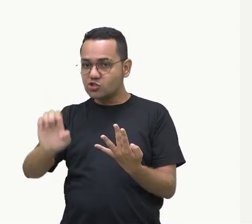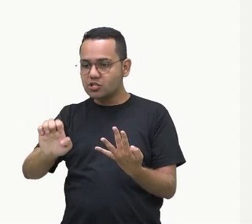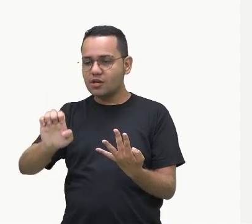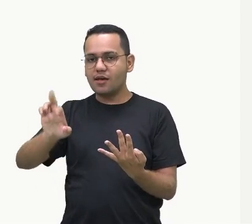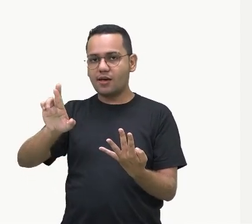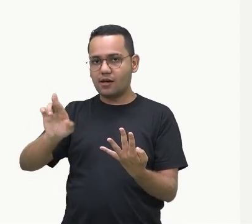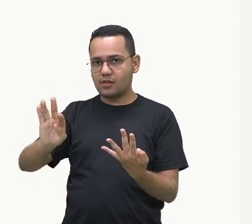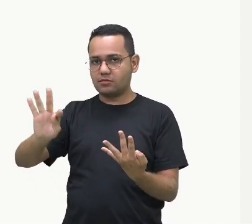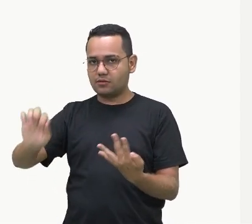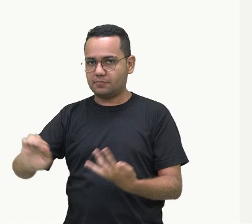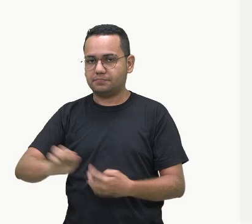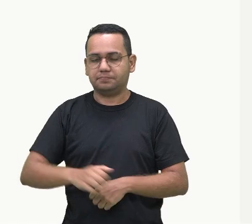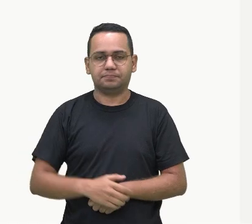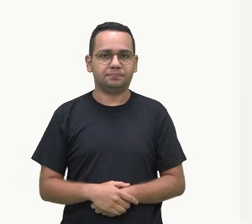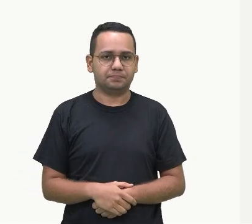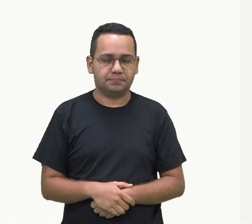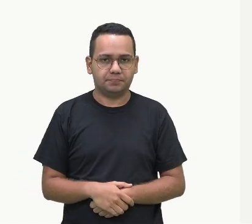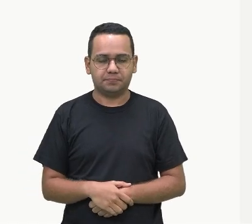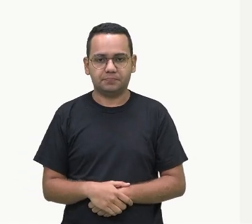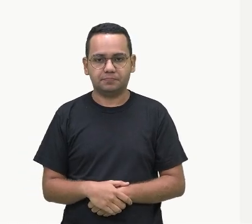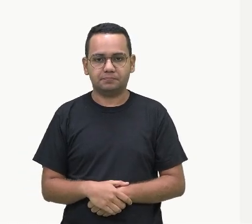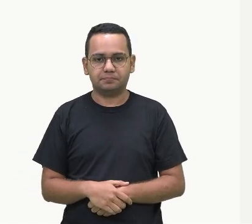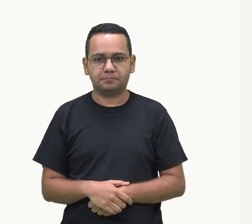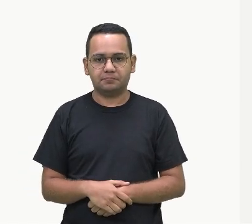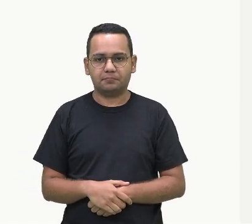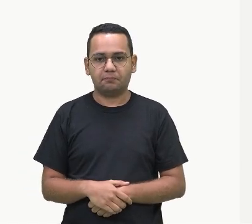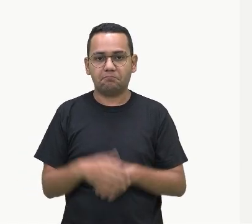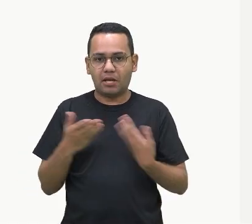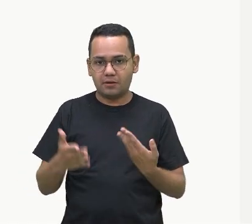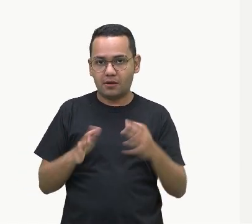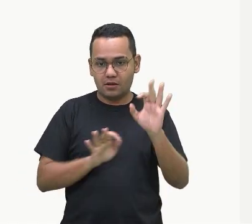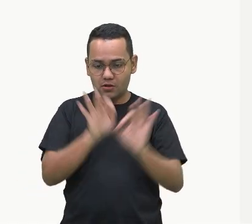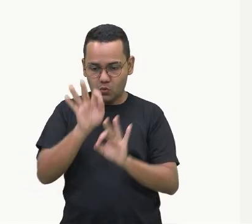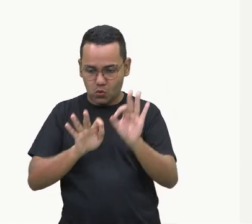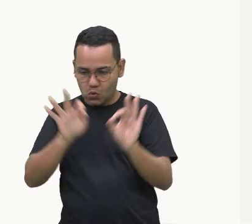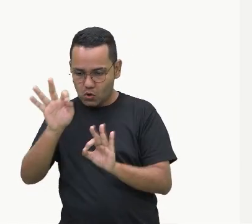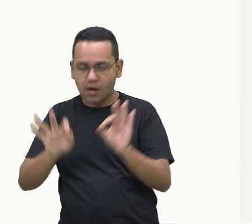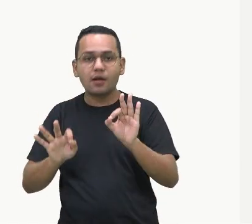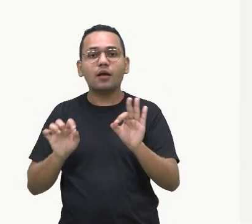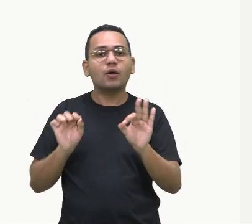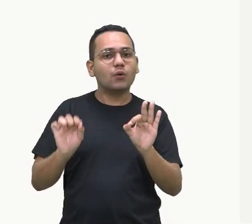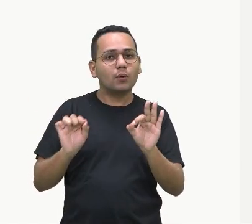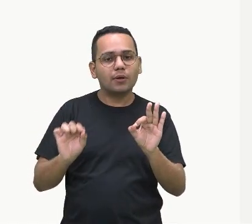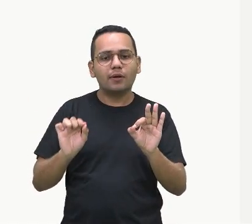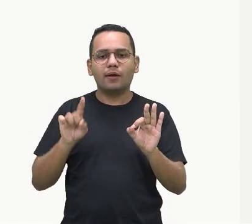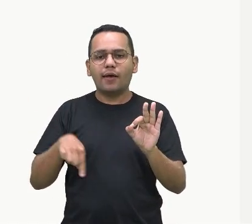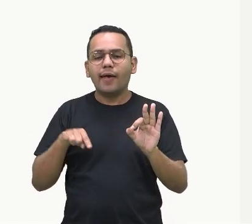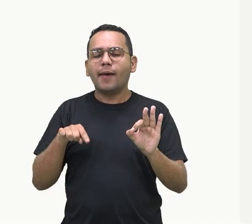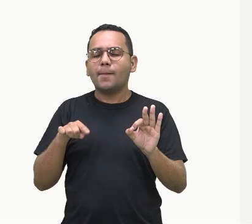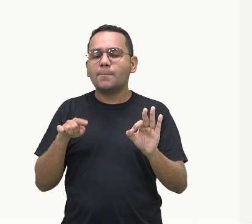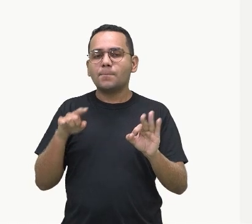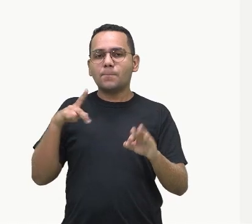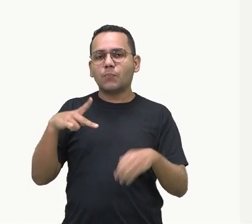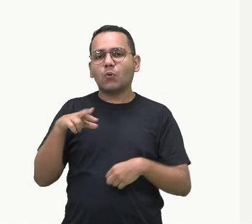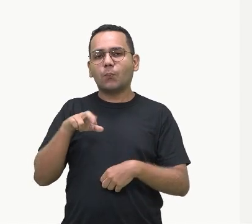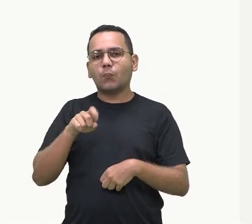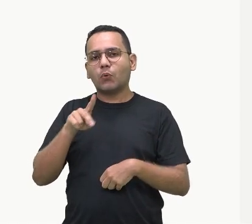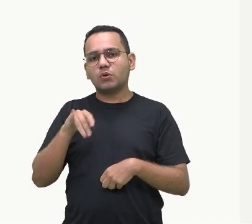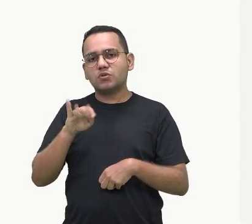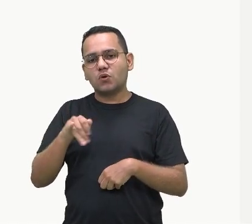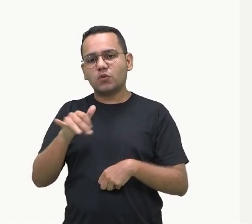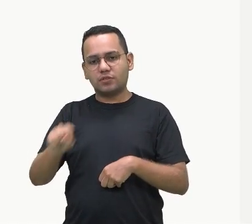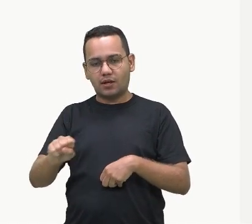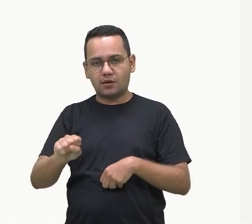ok? E nessa ordem eles vão ser proporcionais. Por que que eles vão ser proporcionais? Porque